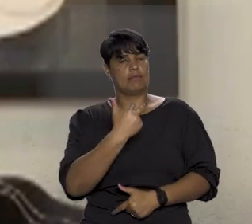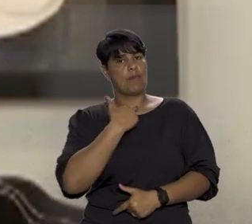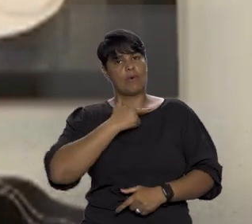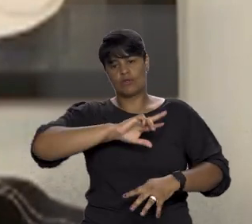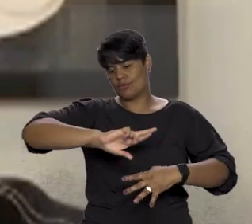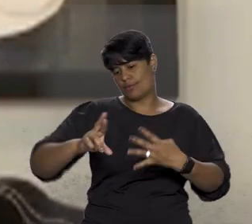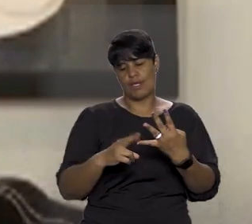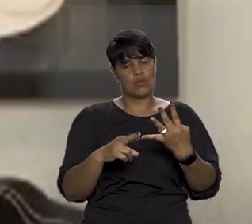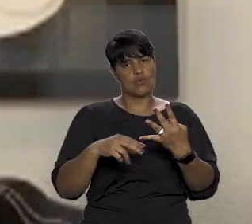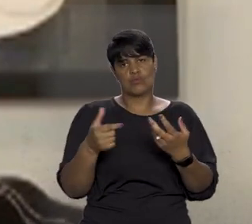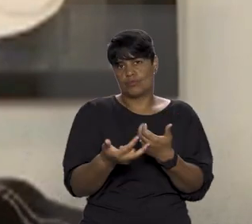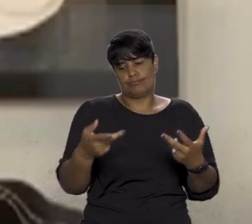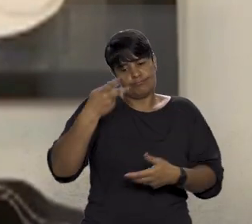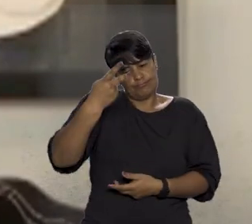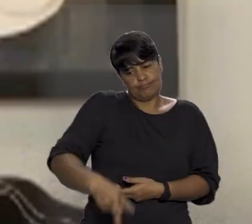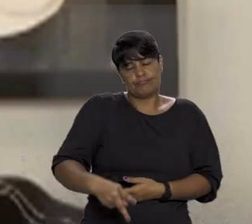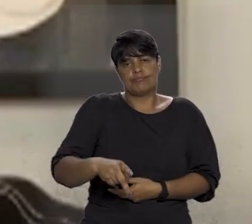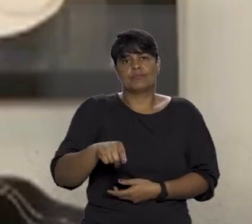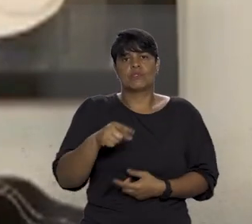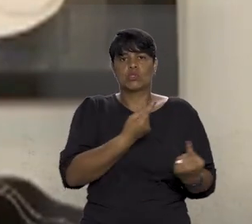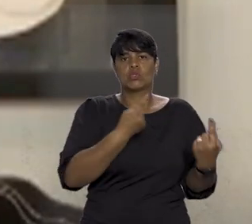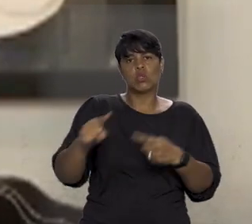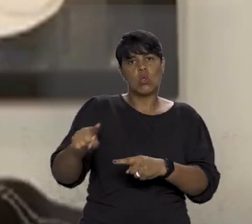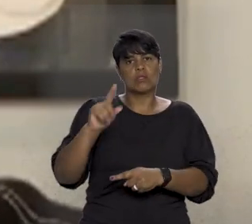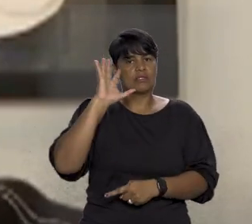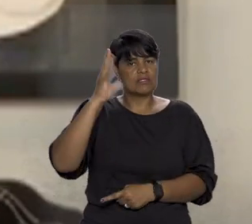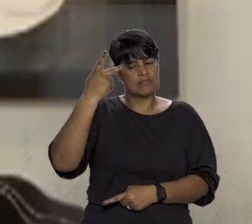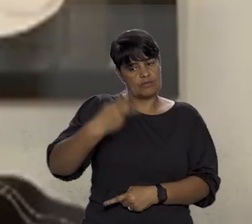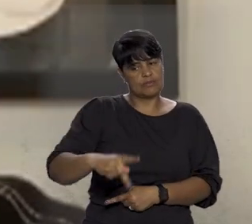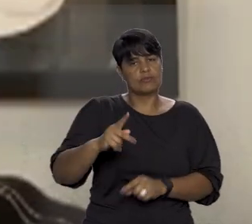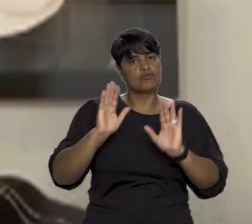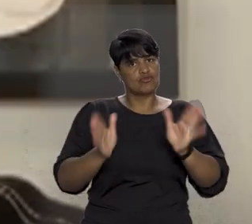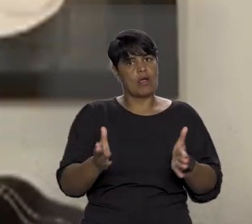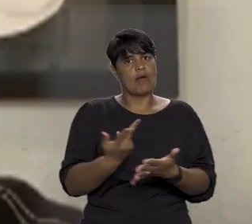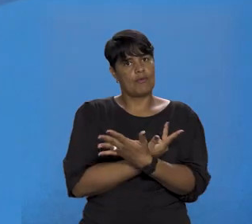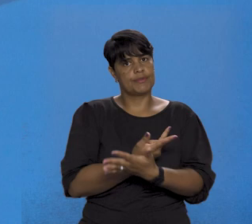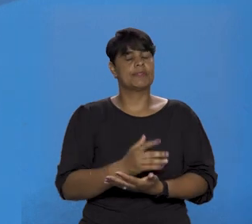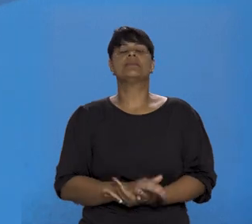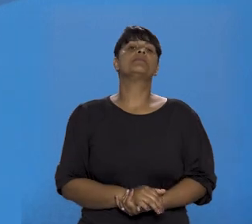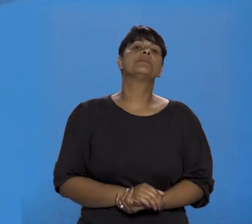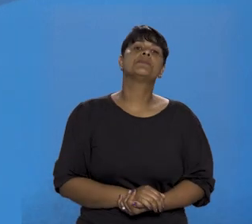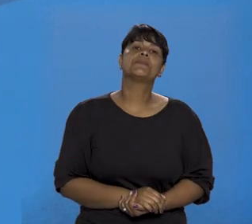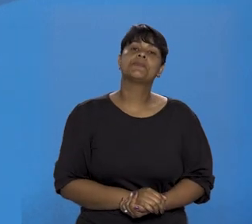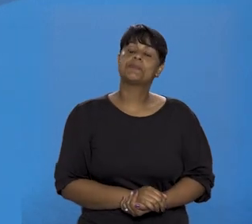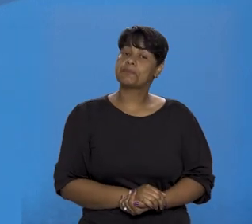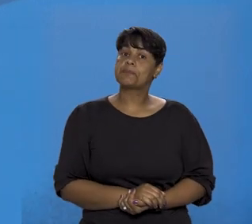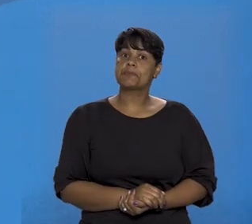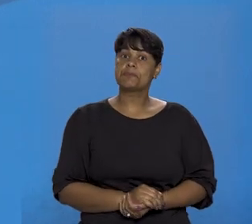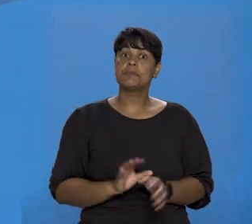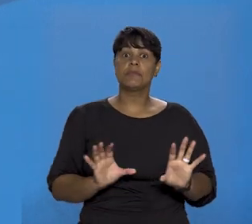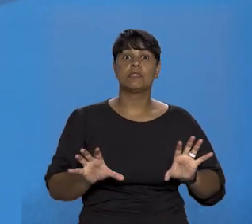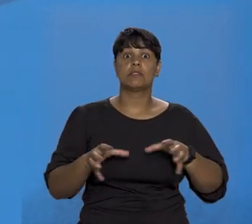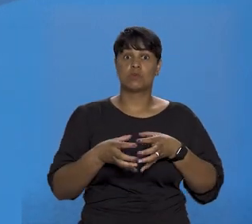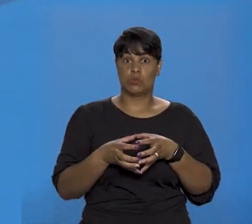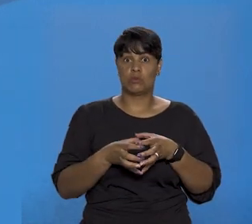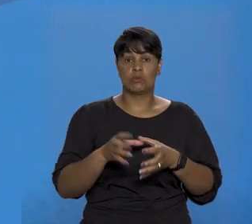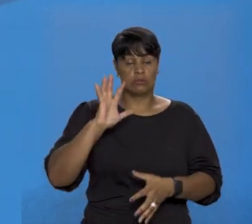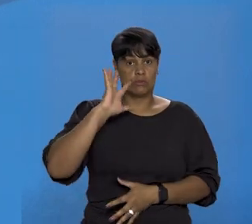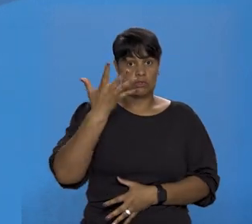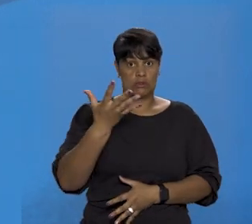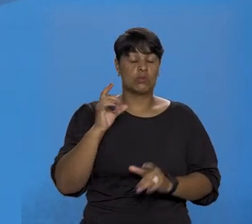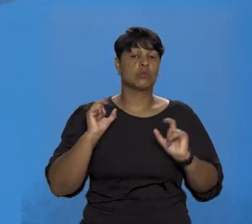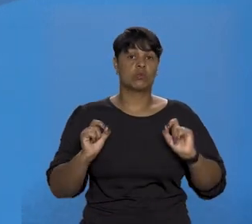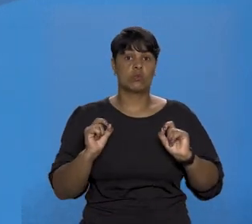para interpor recurso extraordinário contra a decisão concessiva de habeas corpus a segunda turma decidiu que Conselho